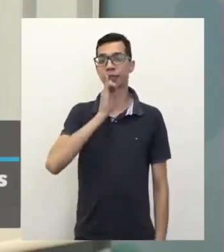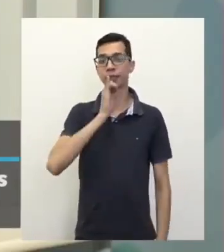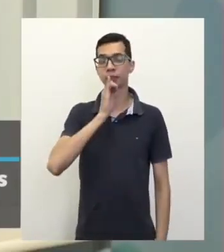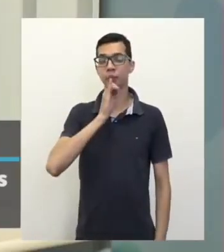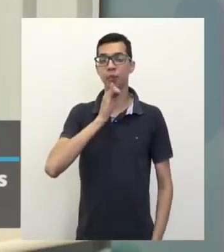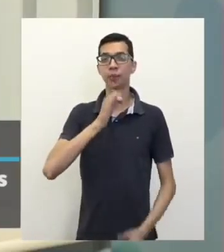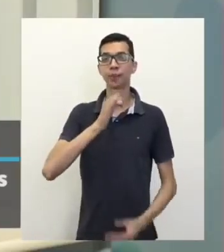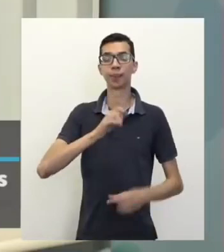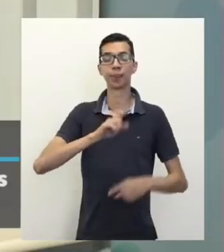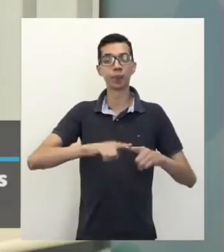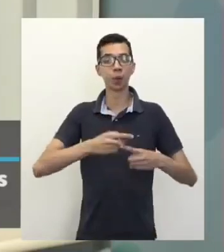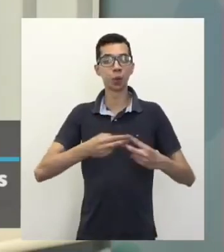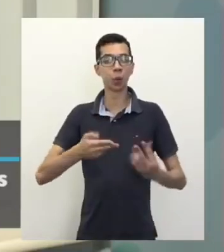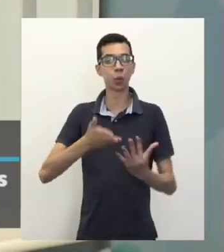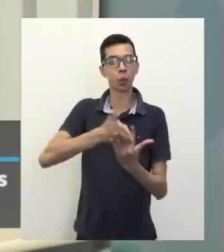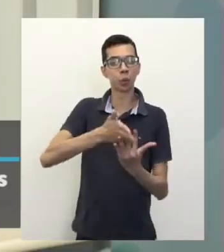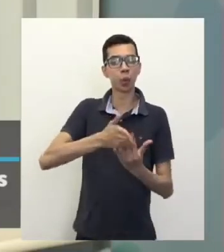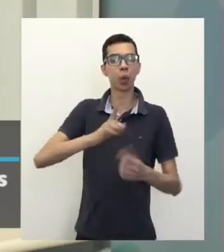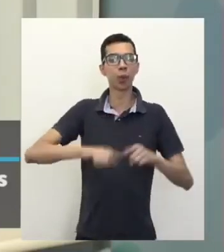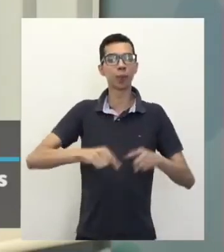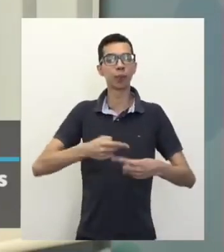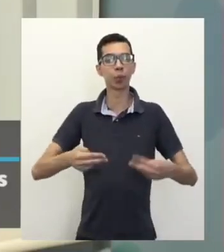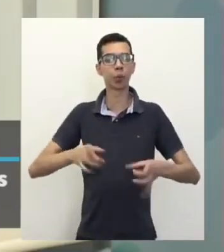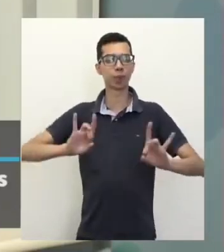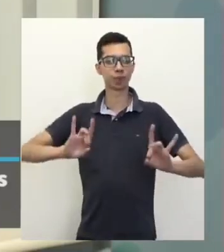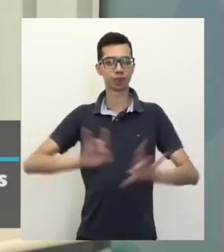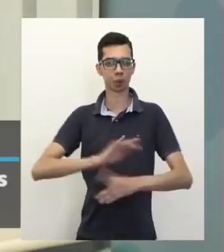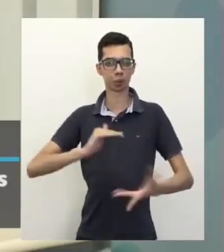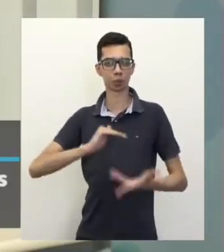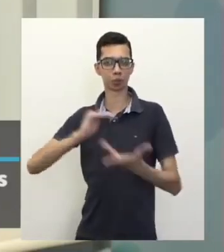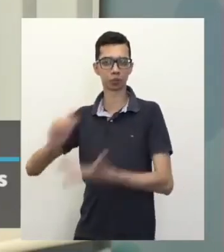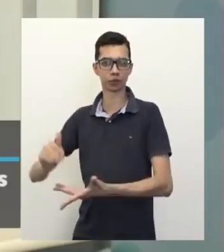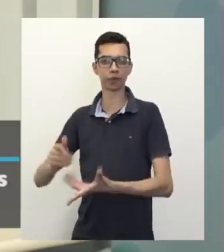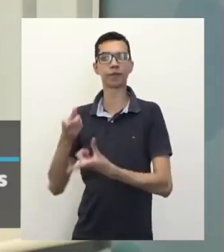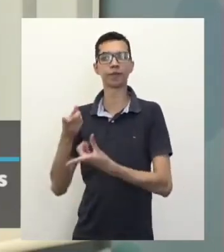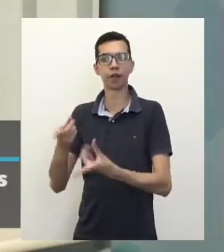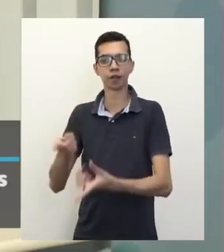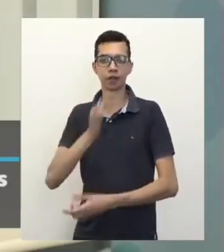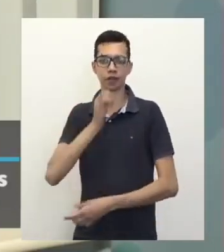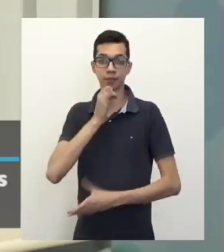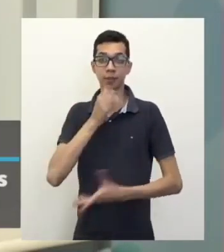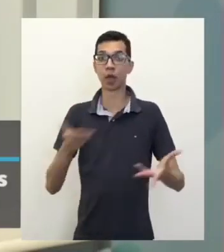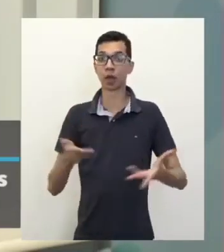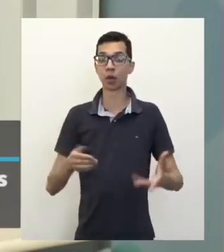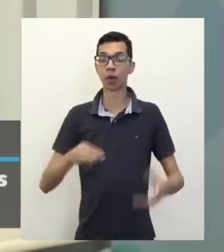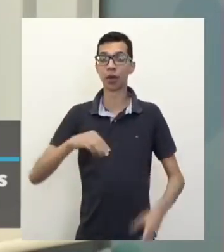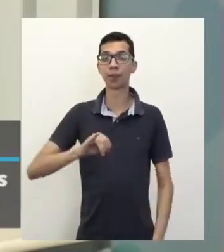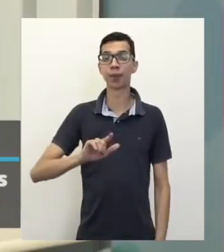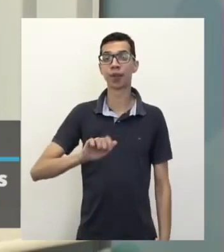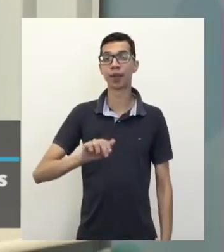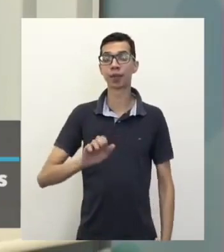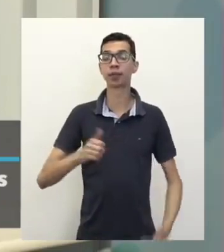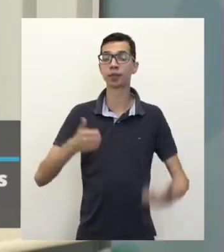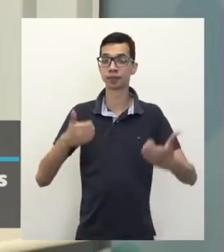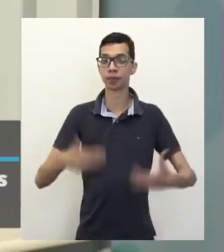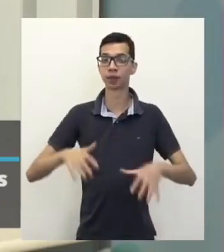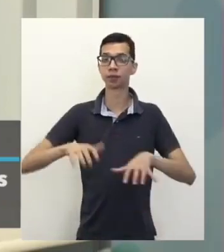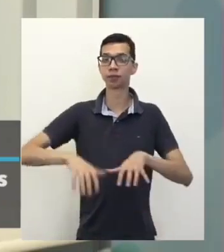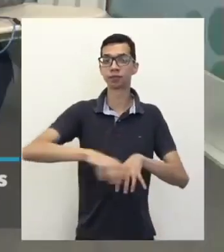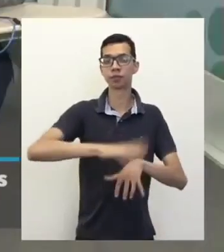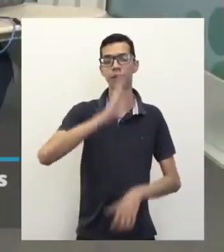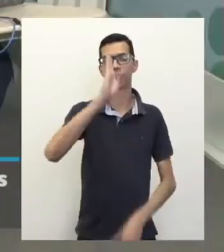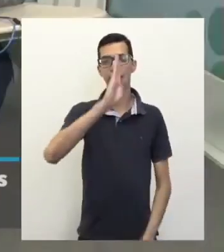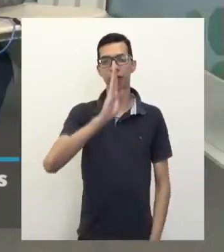finais. Agora eu vou passar a palavra para a professora Milene, que vai retomar com vocês um pouquinho a questão das regiões